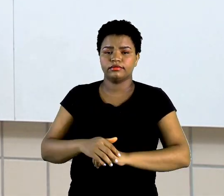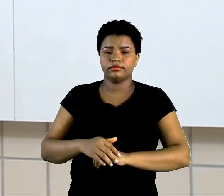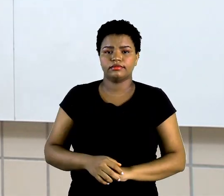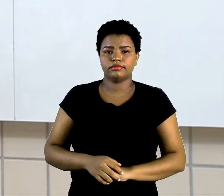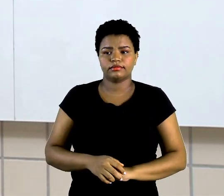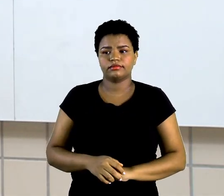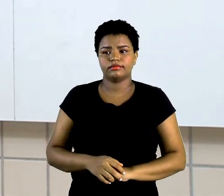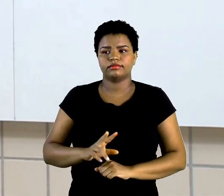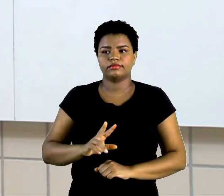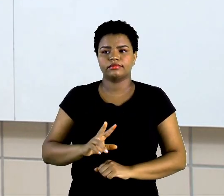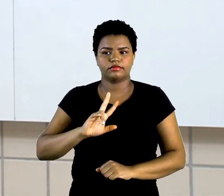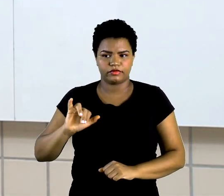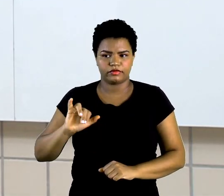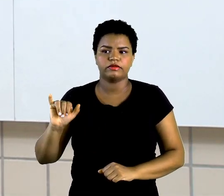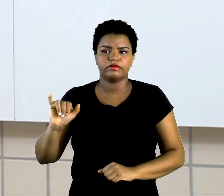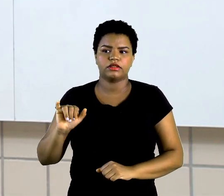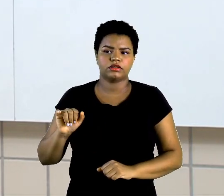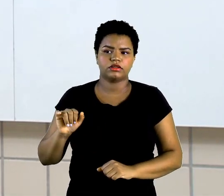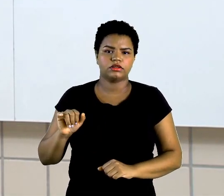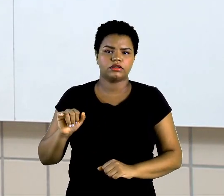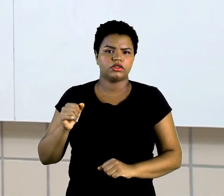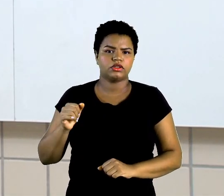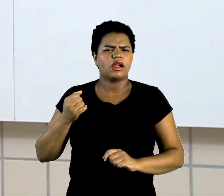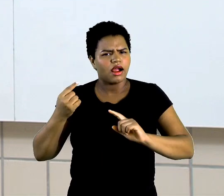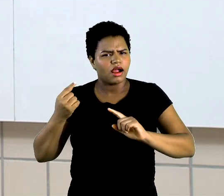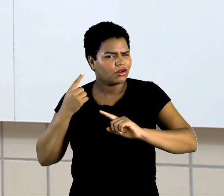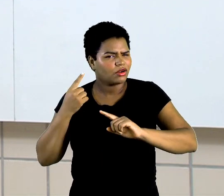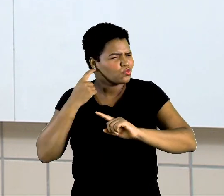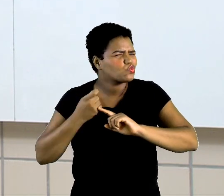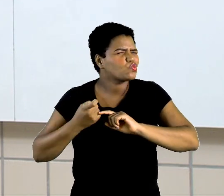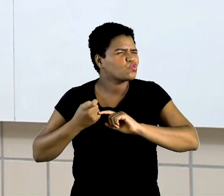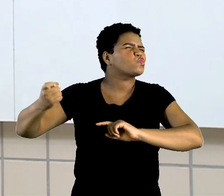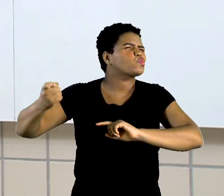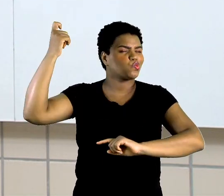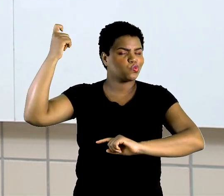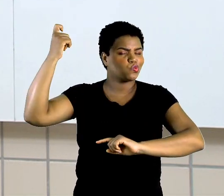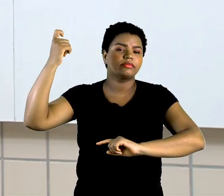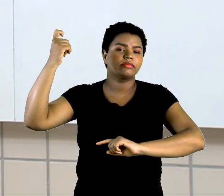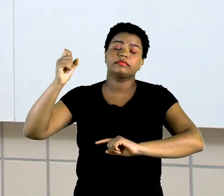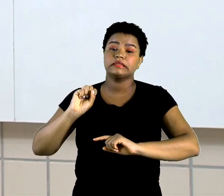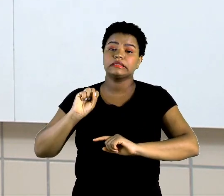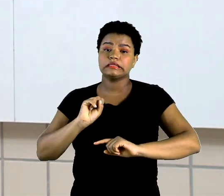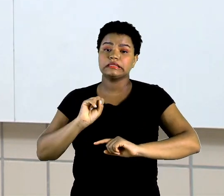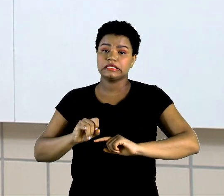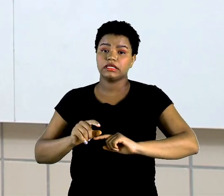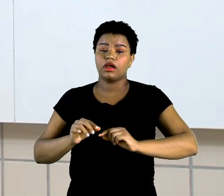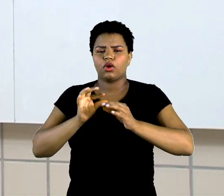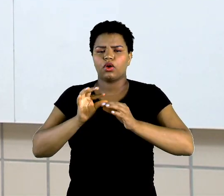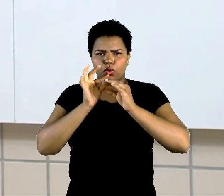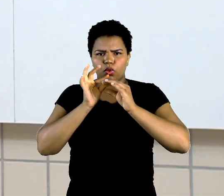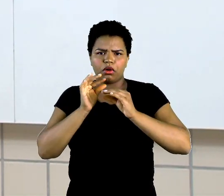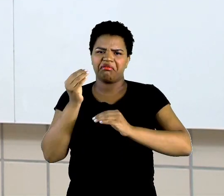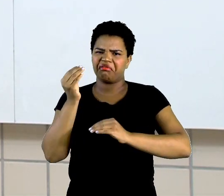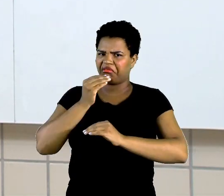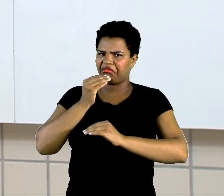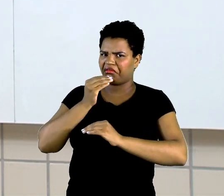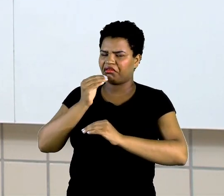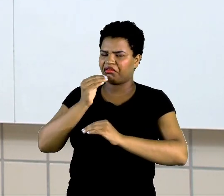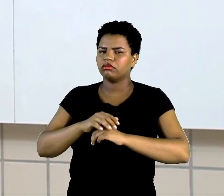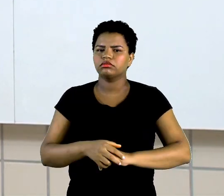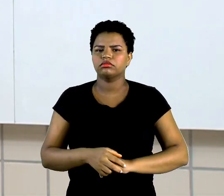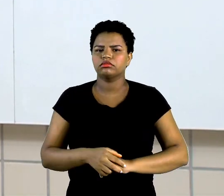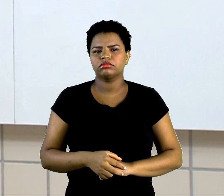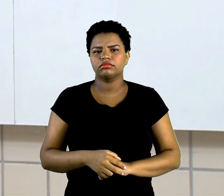vai sair o volume alto. Se eu colocar menos força,